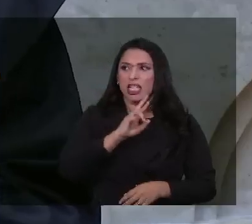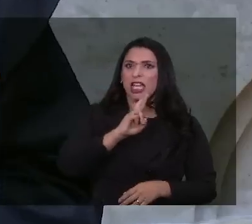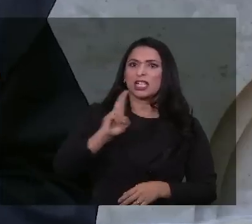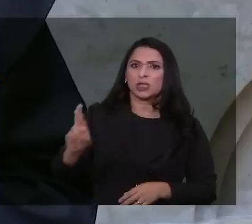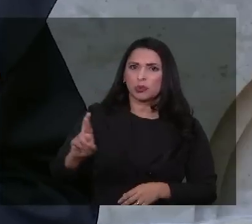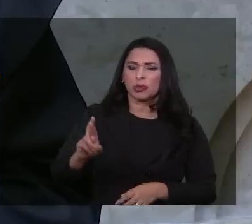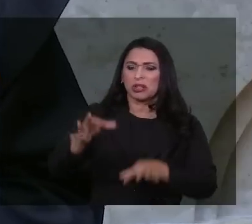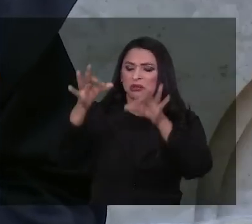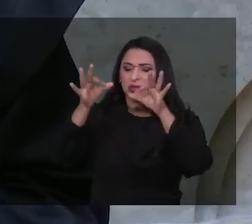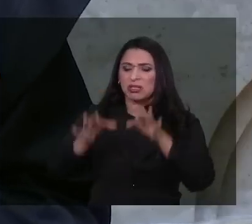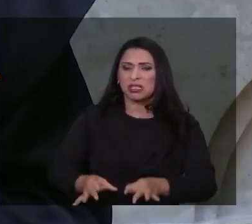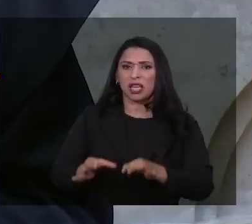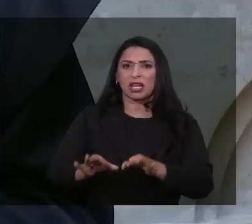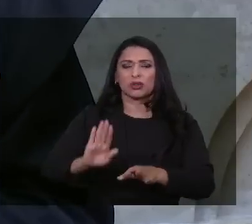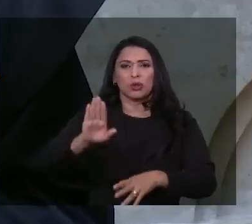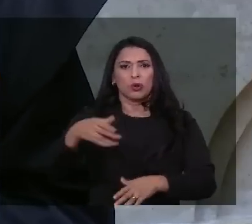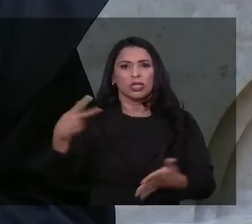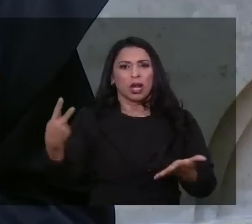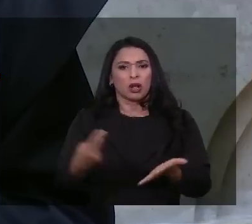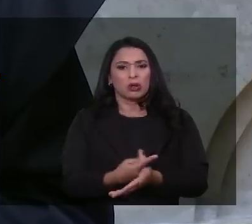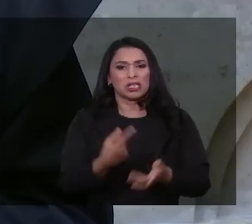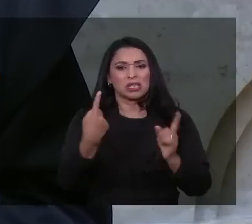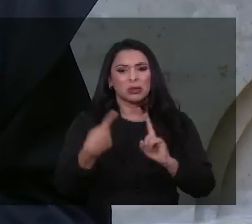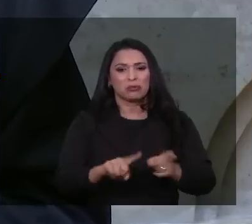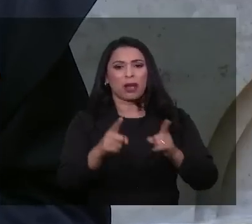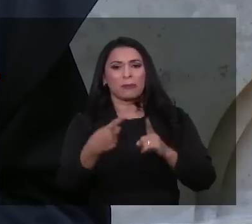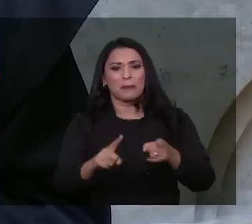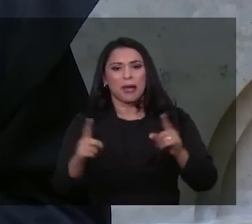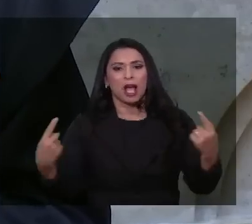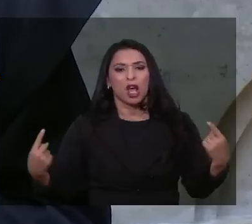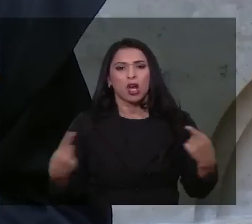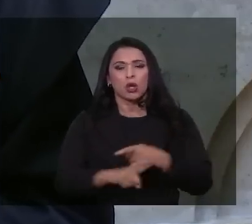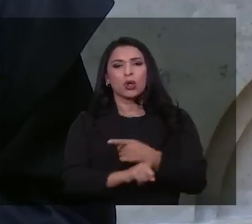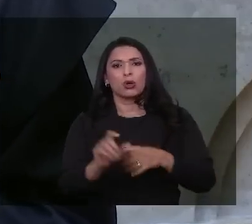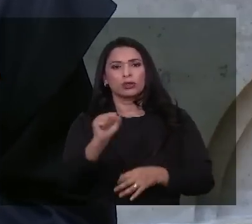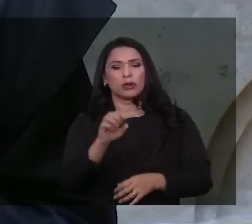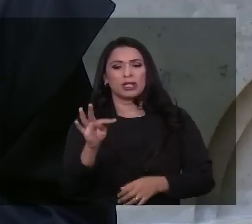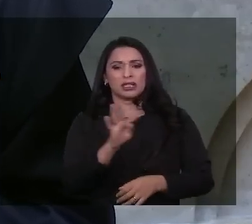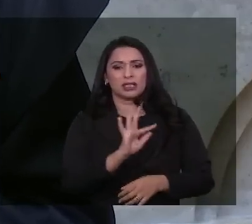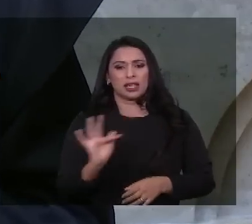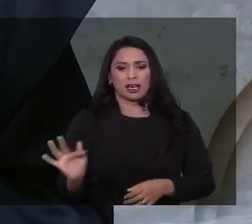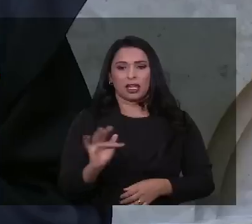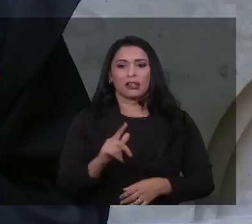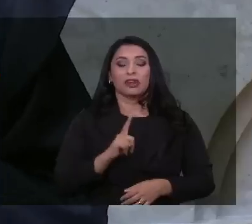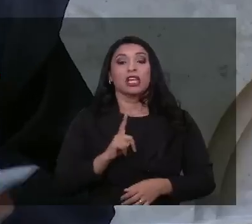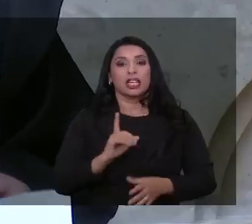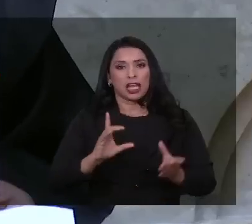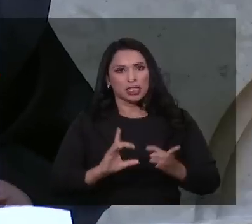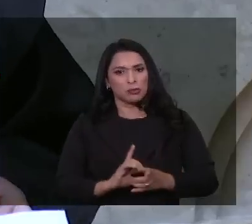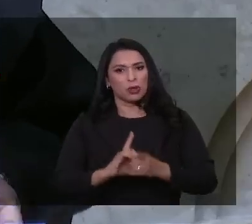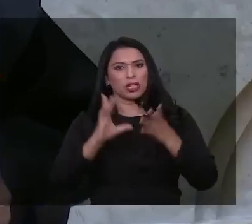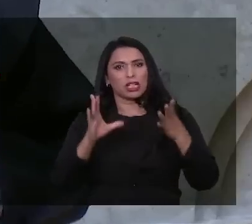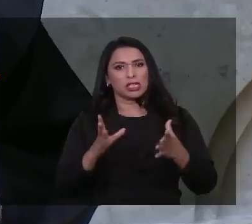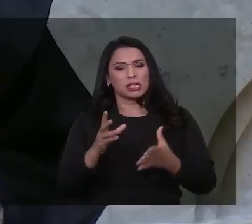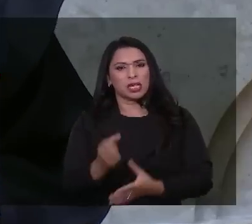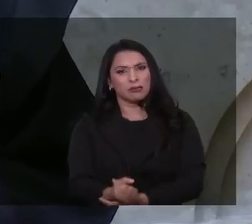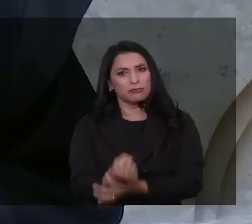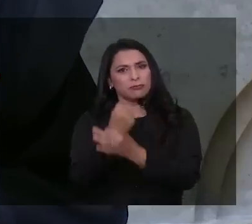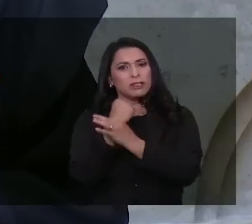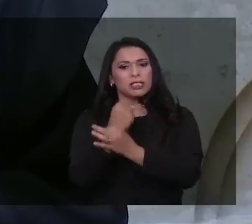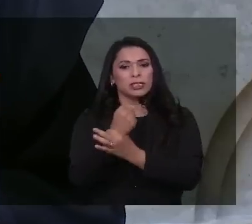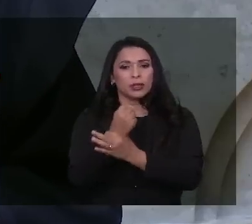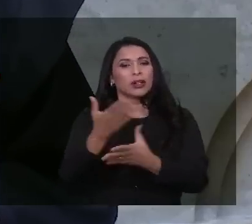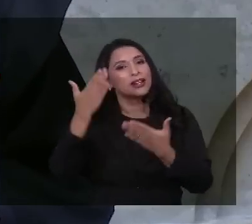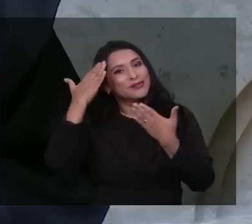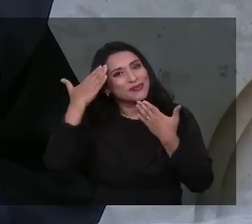judiciário, transmitindo a inequívoca mensagem de que a justiça e a democracia seguem incólumes. Muito obrigado,